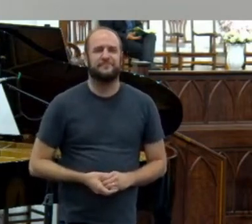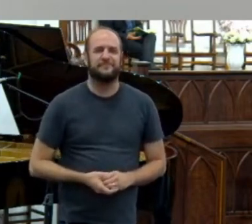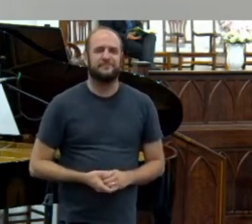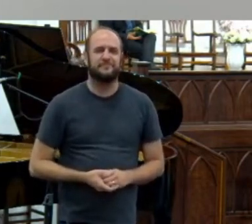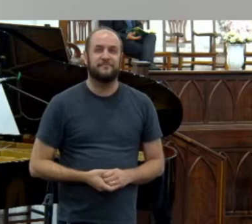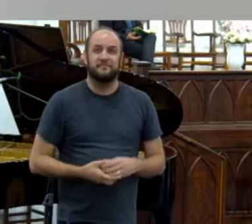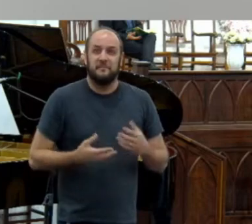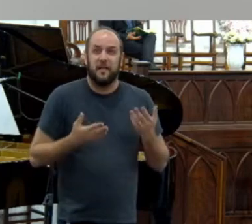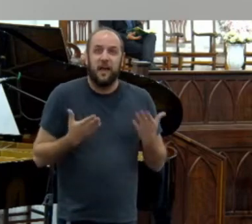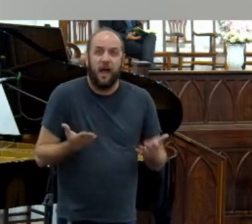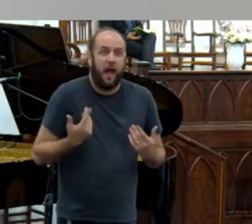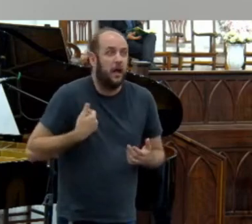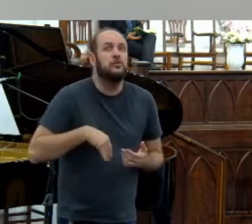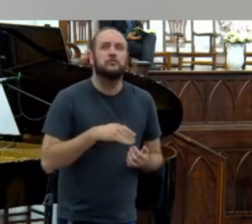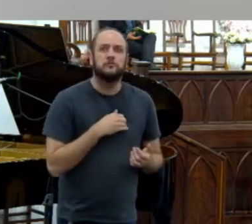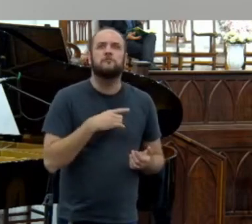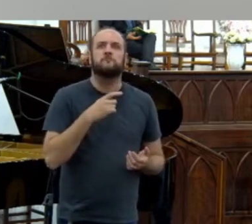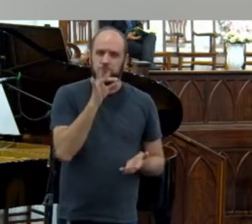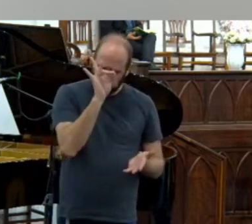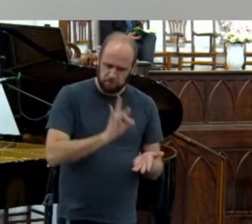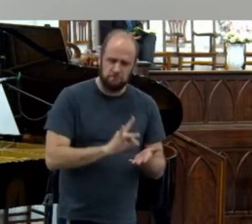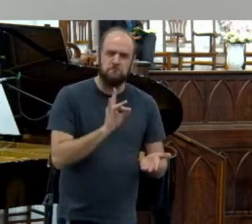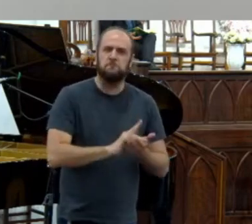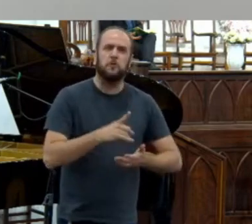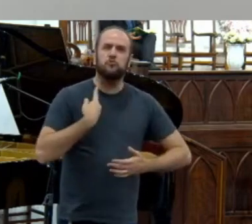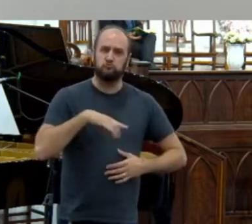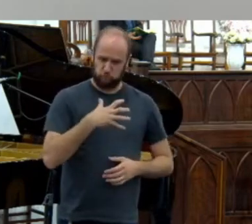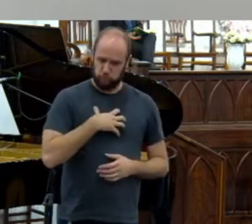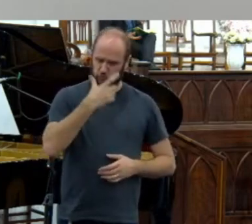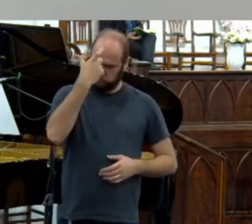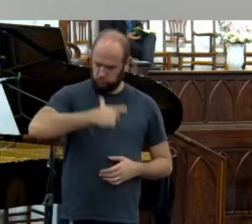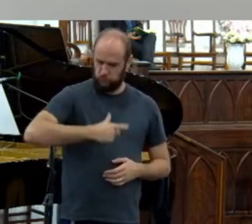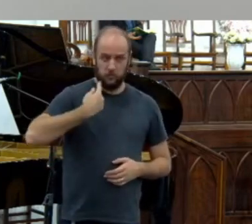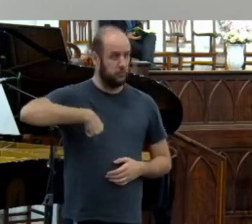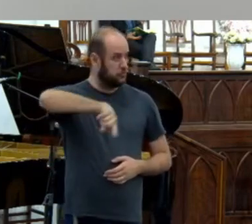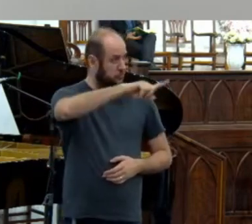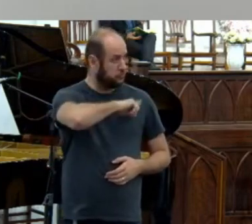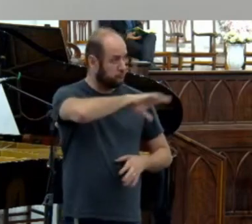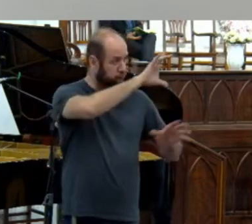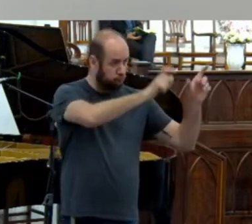É assim que nós somos, esse é um retrato de quem nós somos.